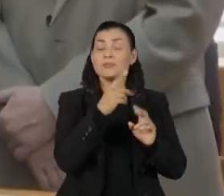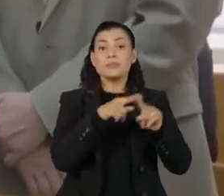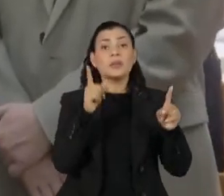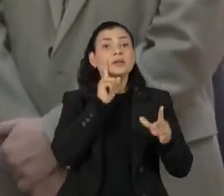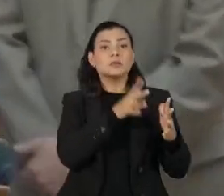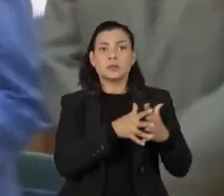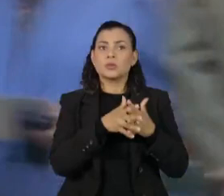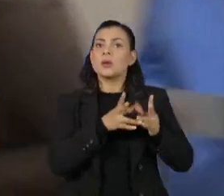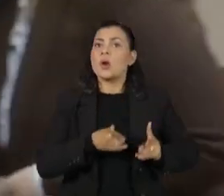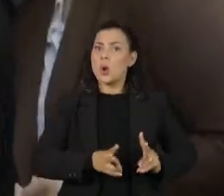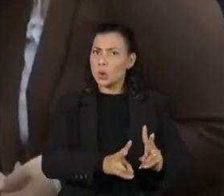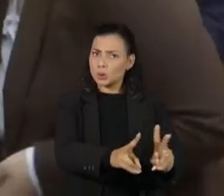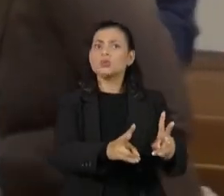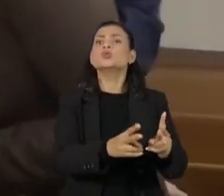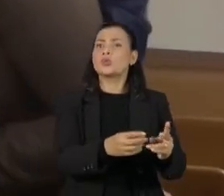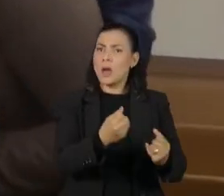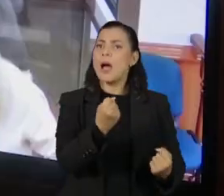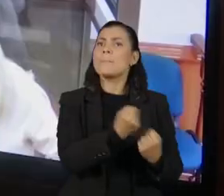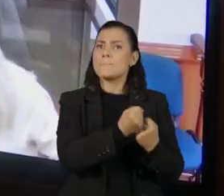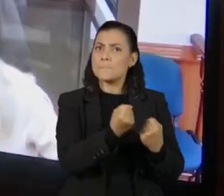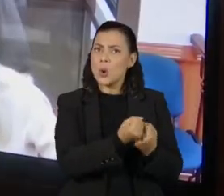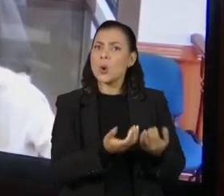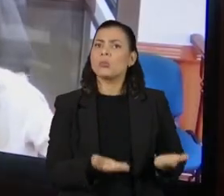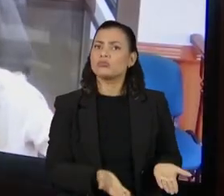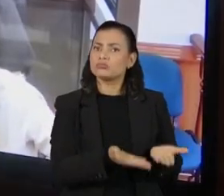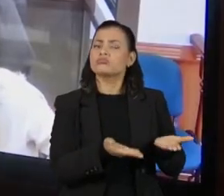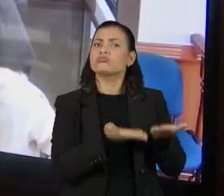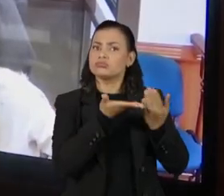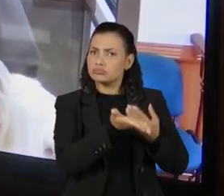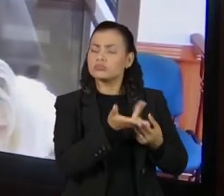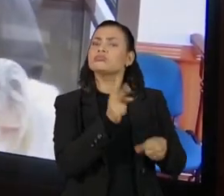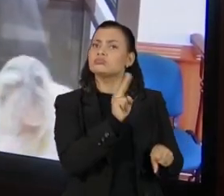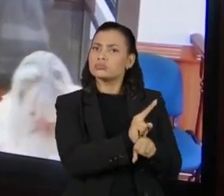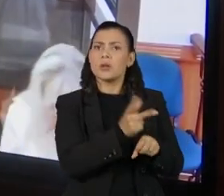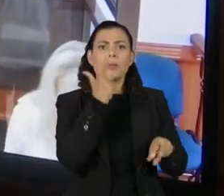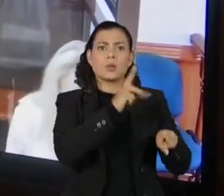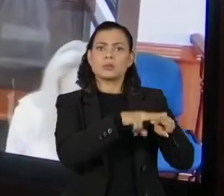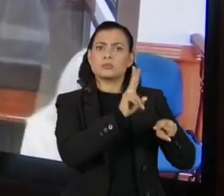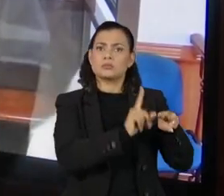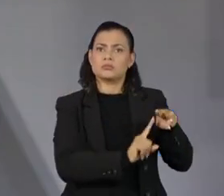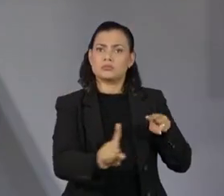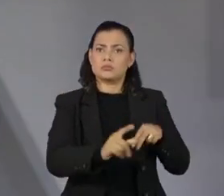vão continuar dando todo o suporte necessário para que ele seja solto